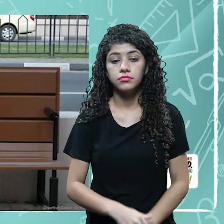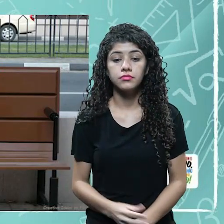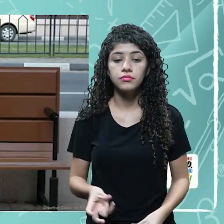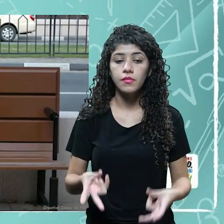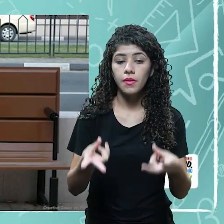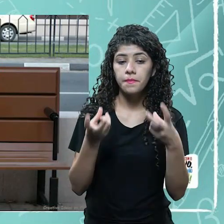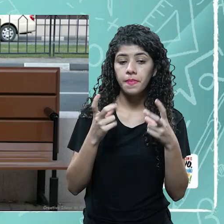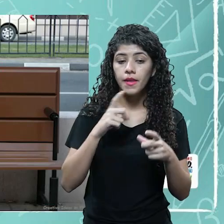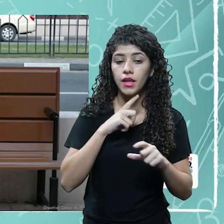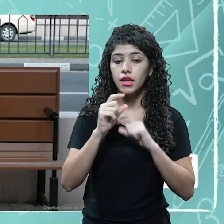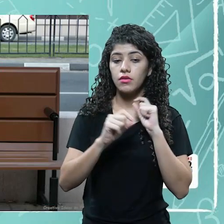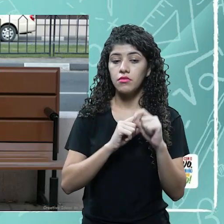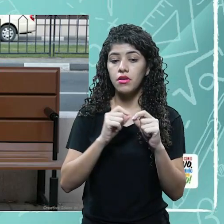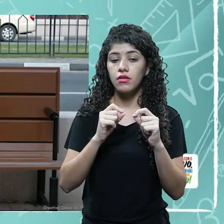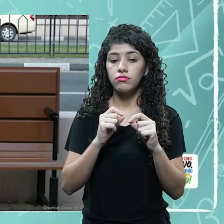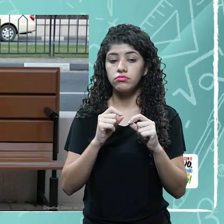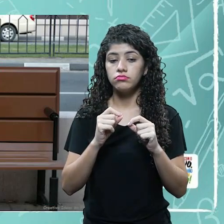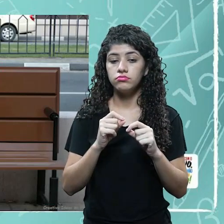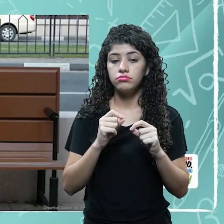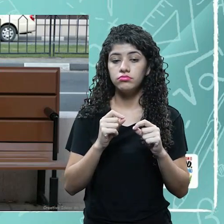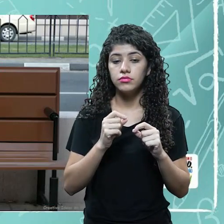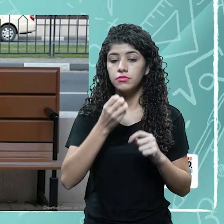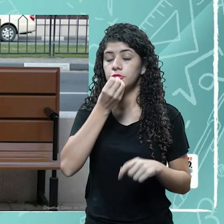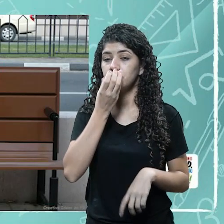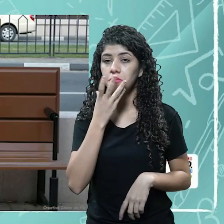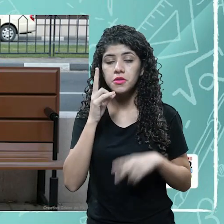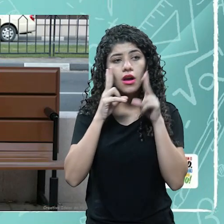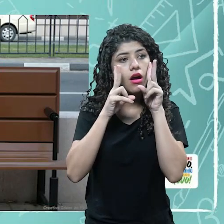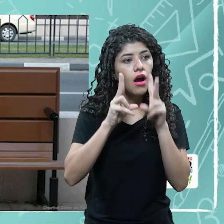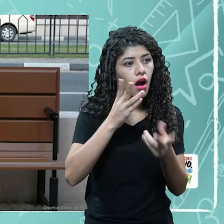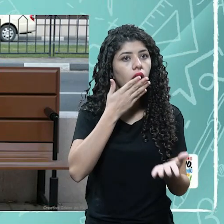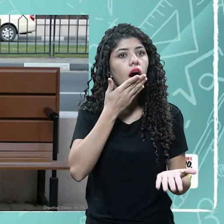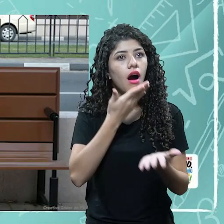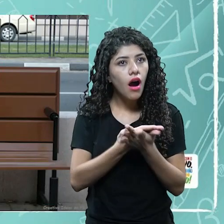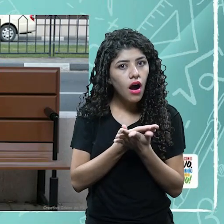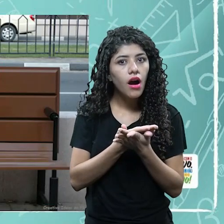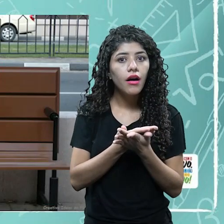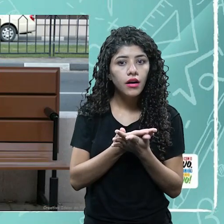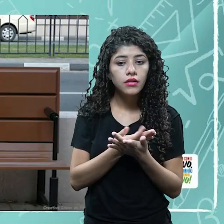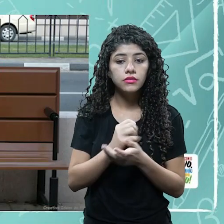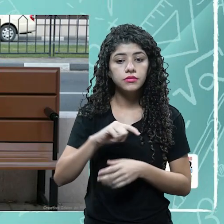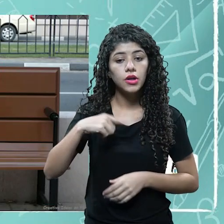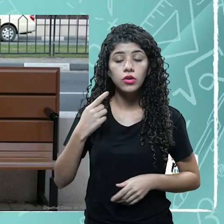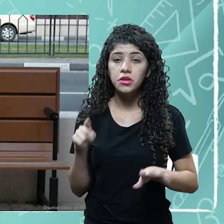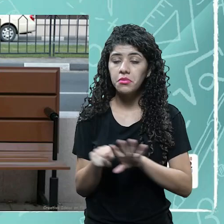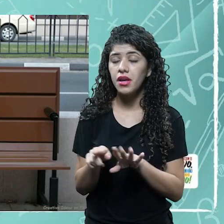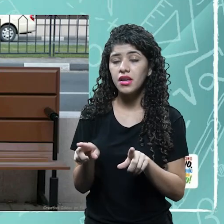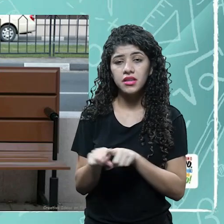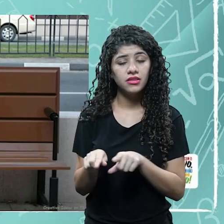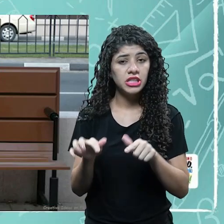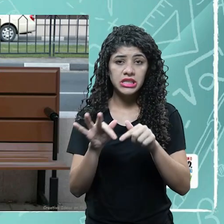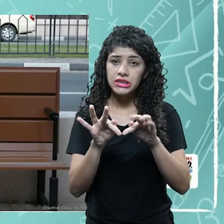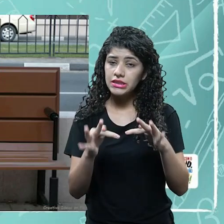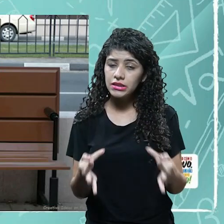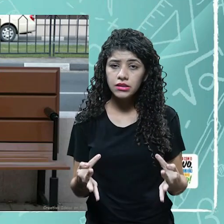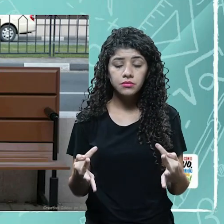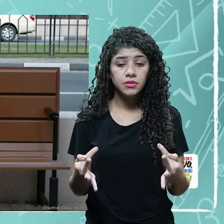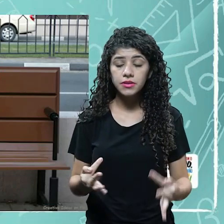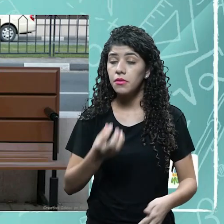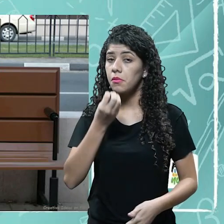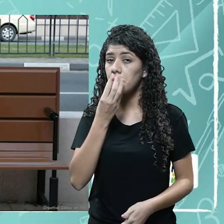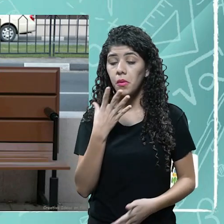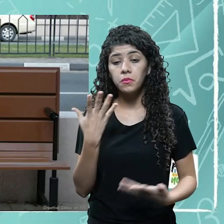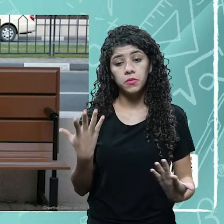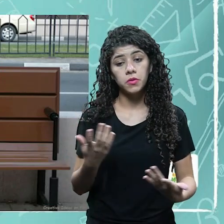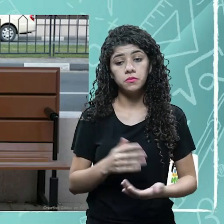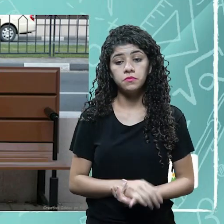efeito 3D muito bom. Então quem olha fica surpreso com essa imagem, tá bom? E a outra imagem bem simples, olha como foi feito, bem simples pela Kit